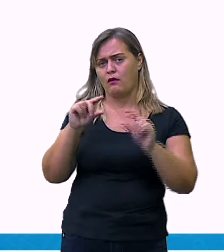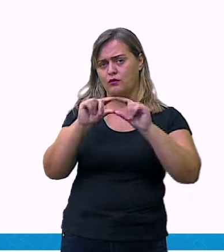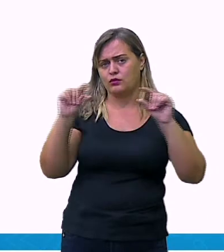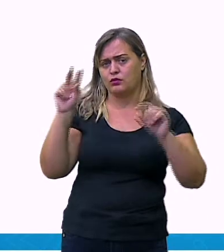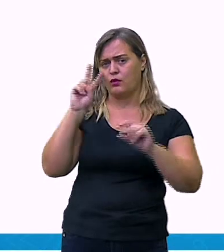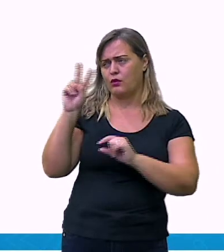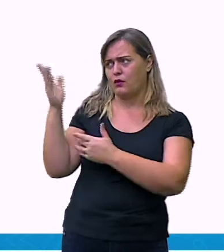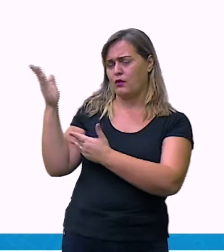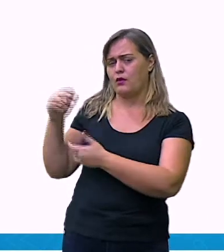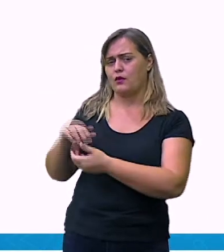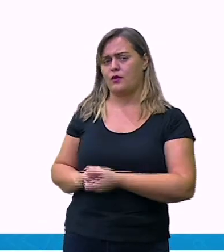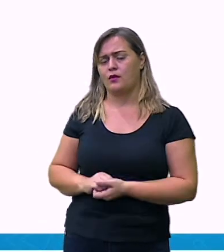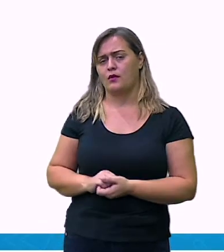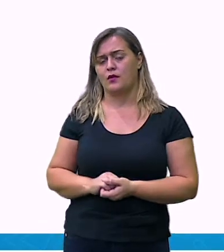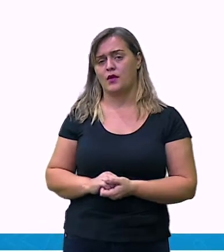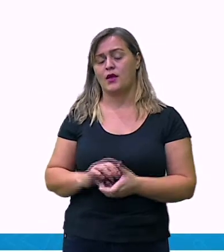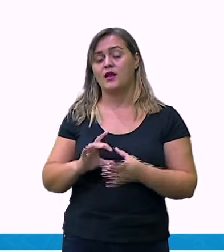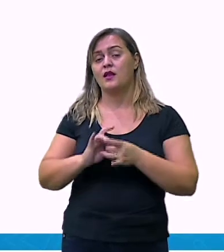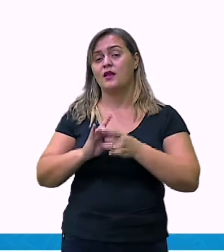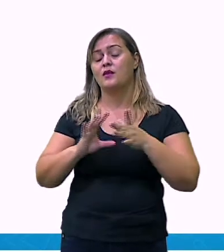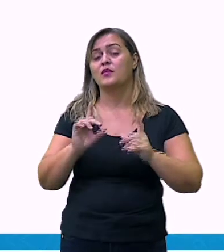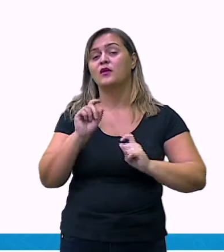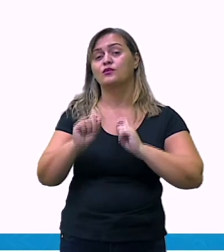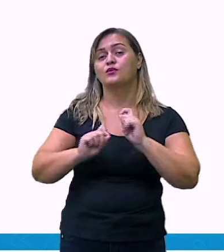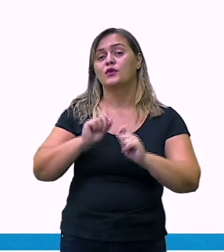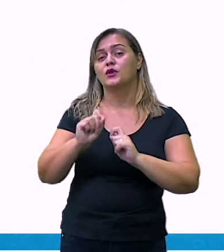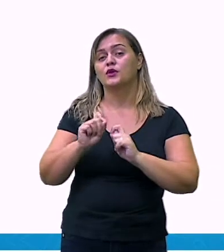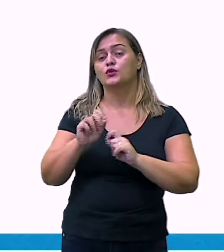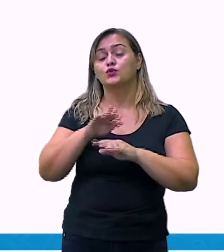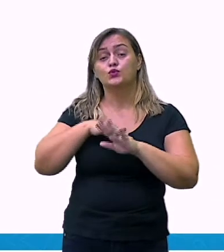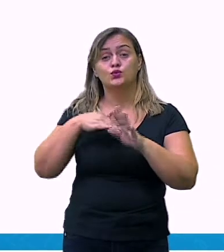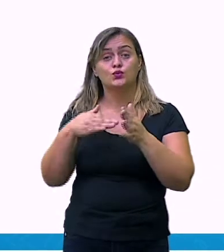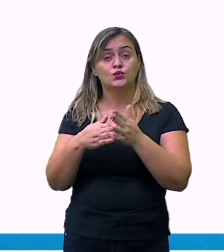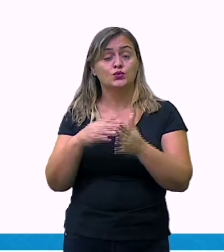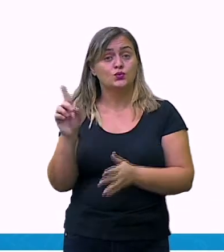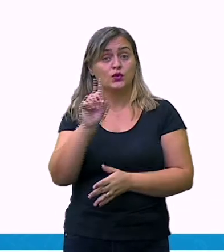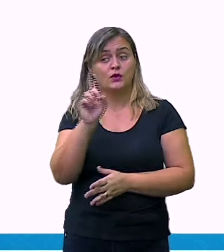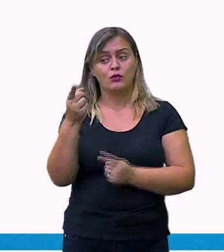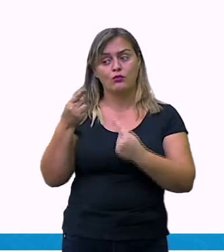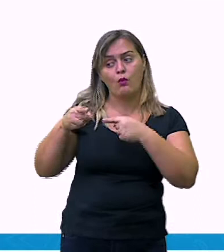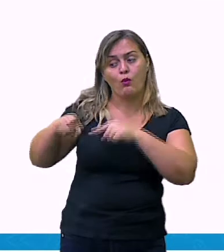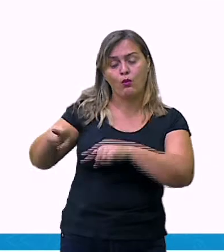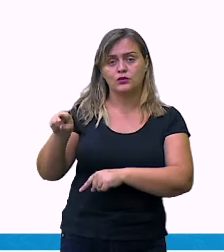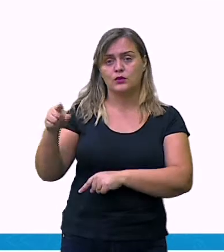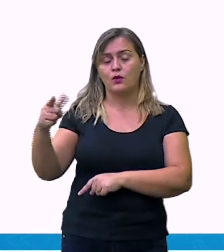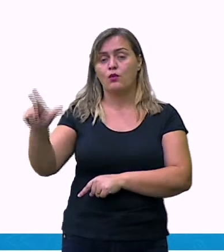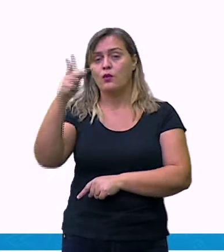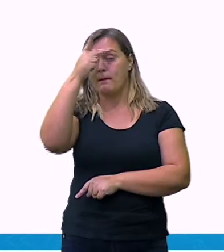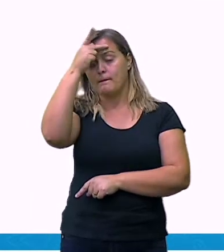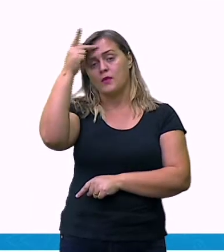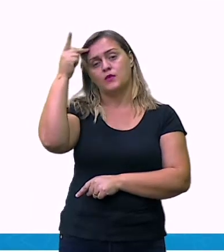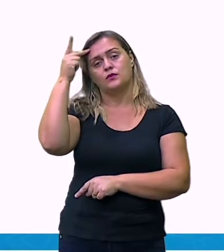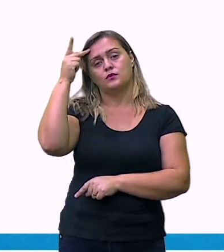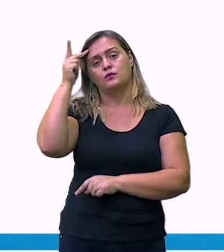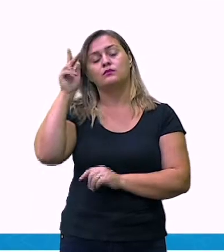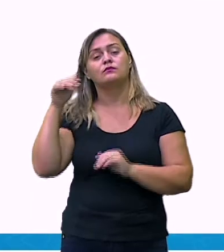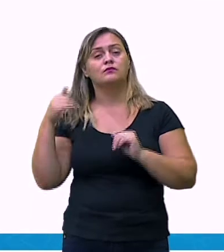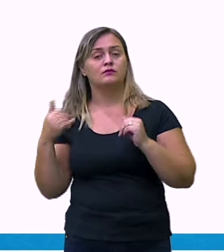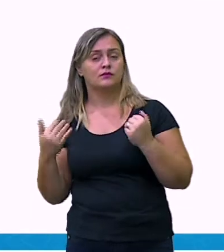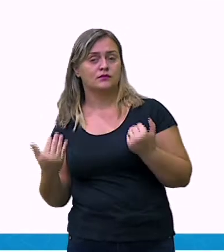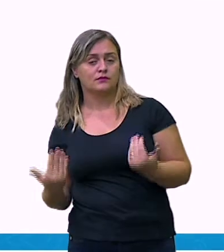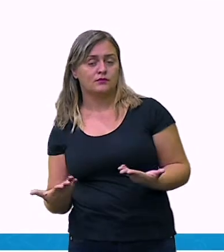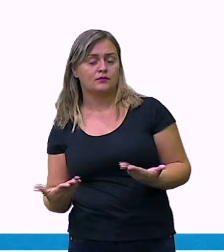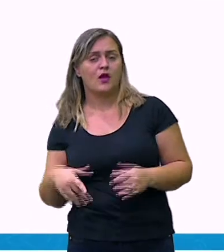liberdade. É tudo que não prejudique o próximo. Assim, o exercício dos